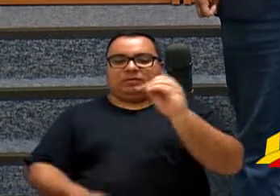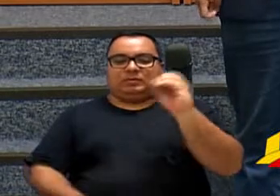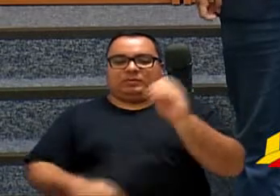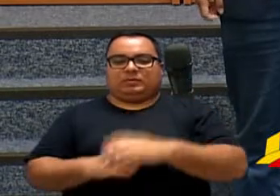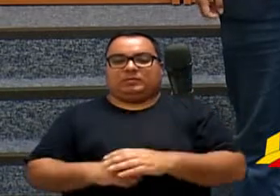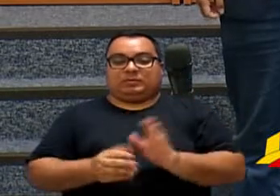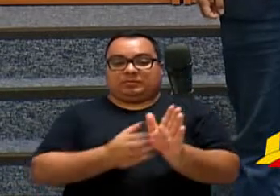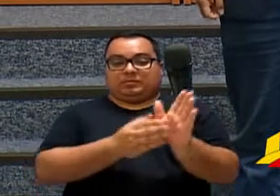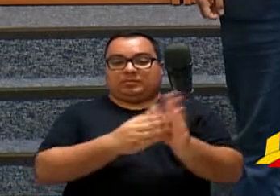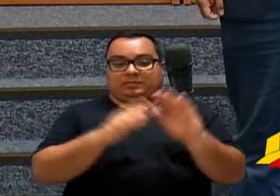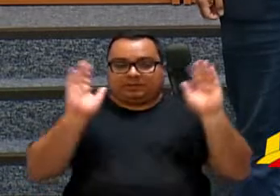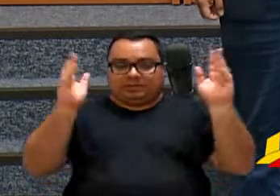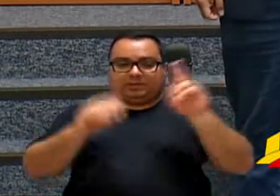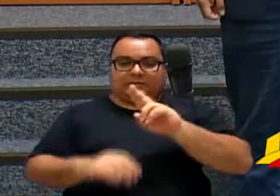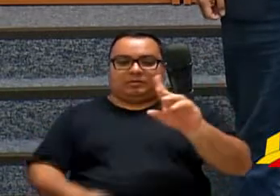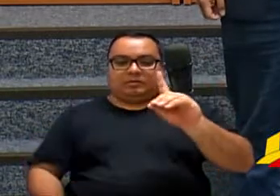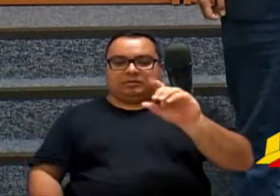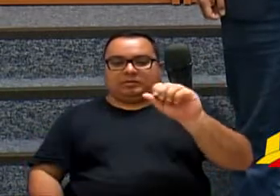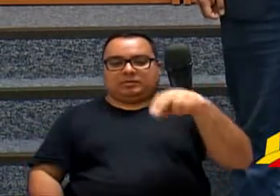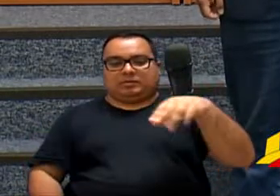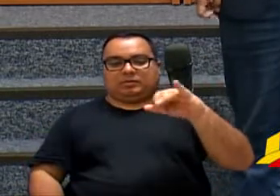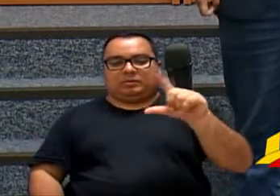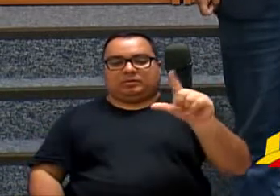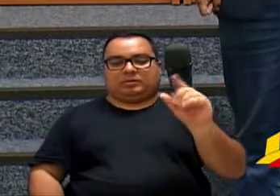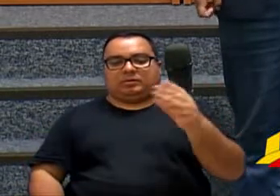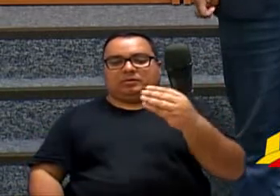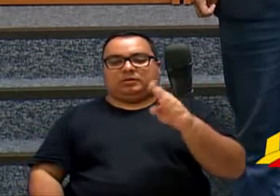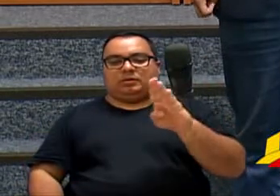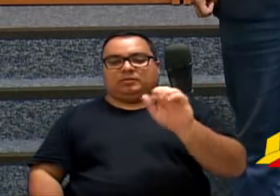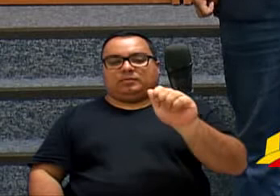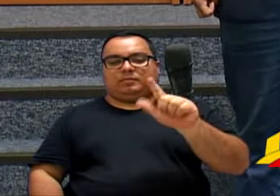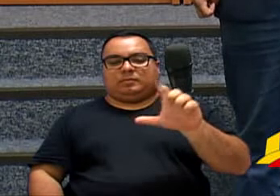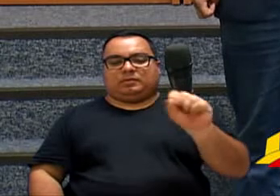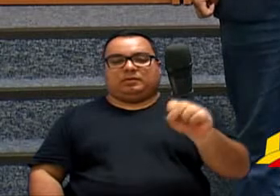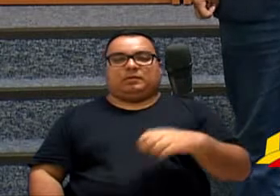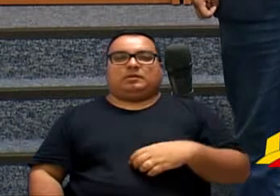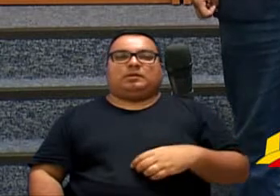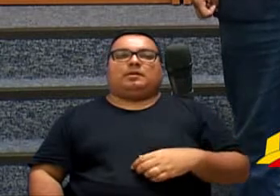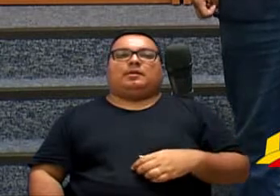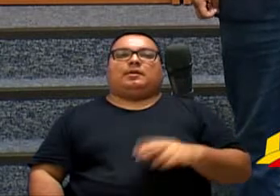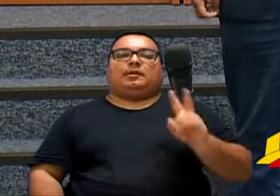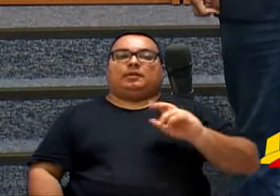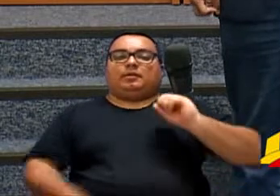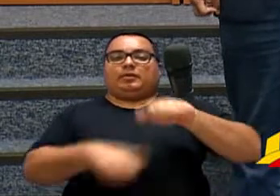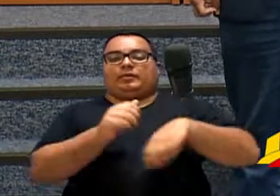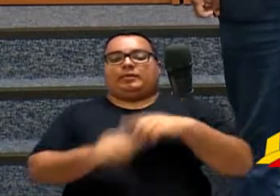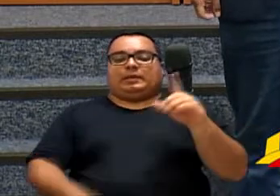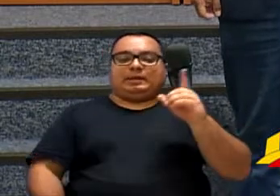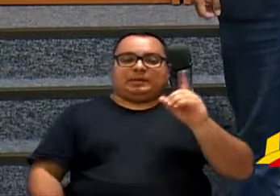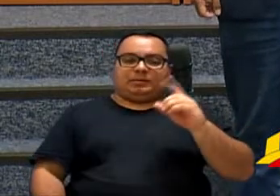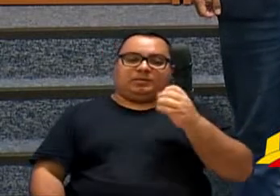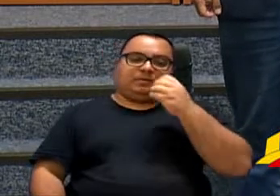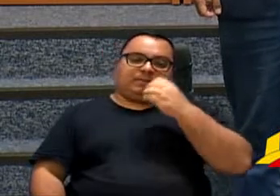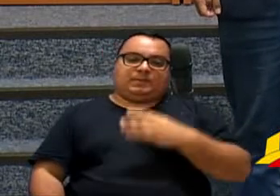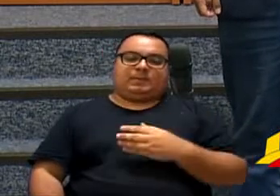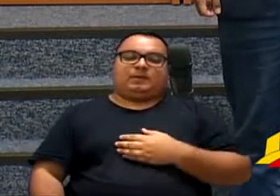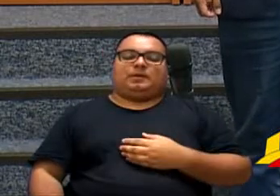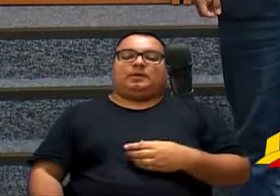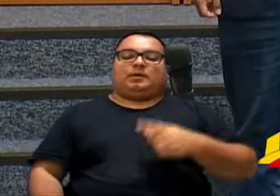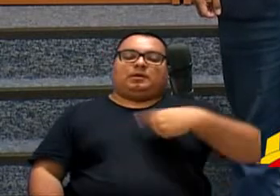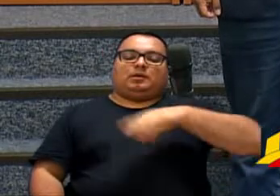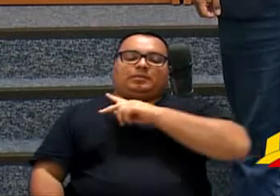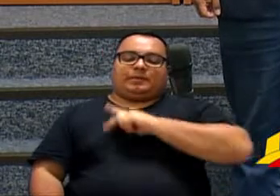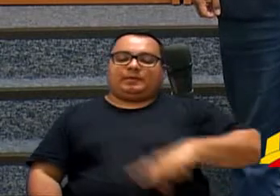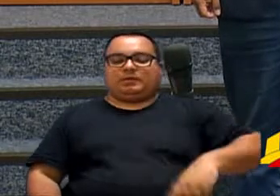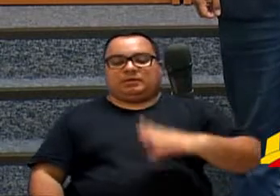Balas o requerimento do nobre Vereador Cláudio Sorocaba consignando na ata de seus trabalhos votos